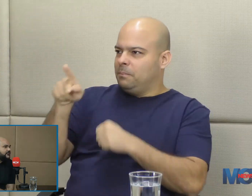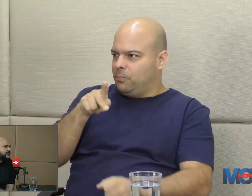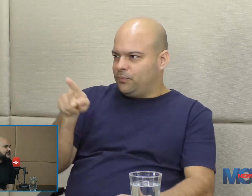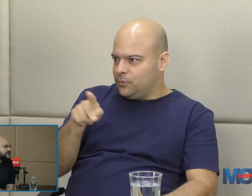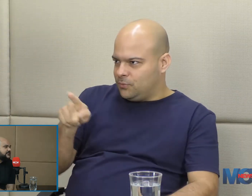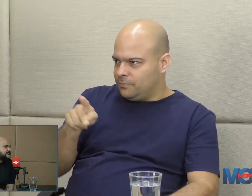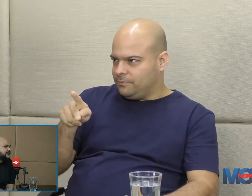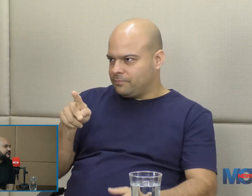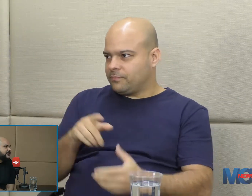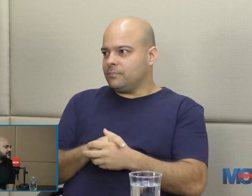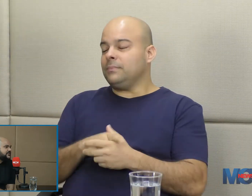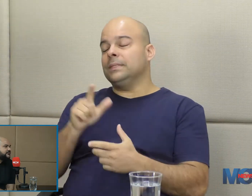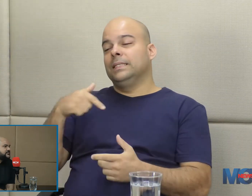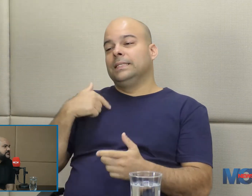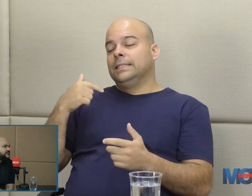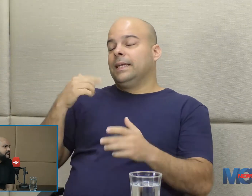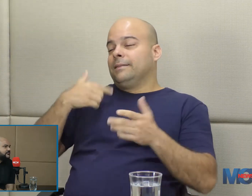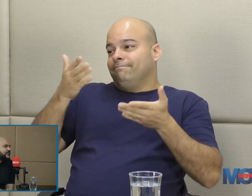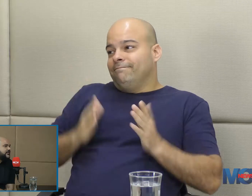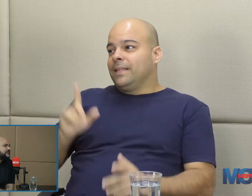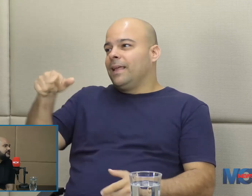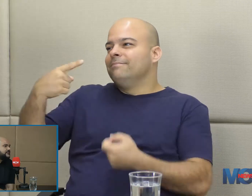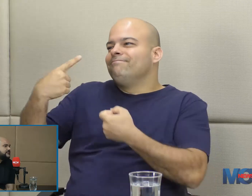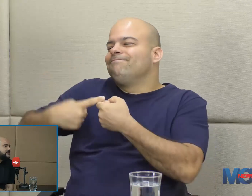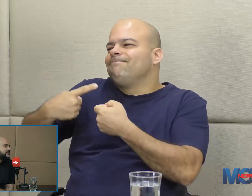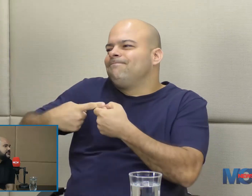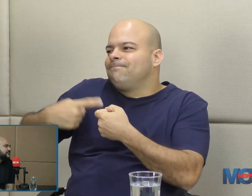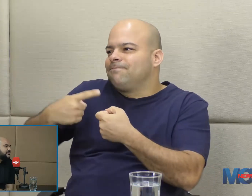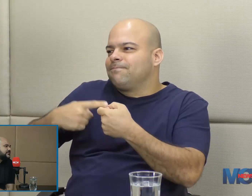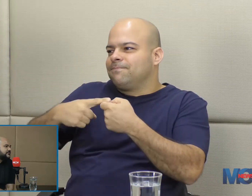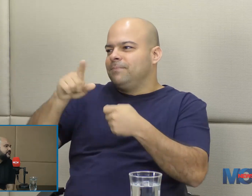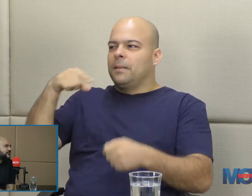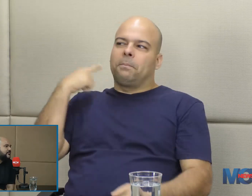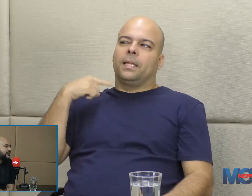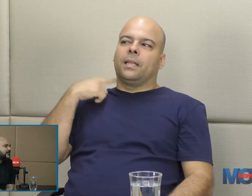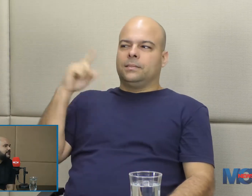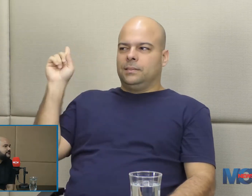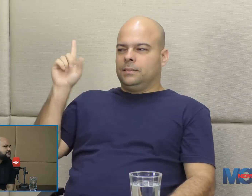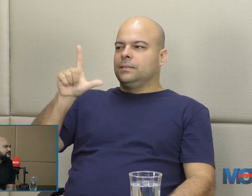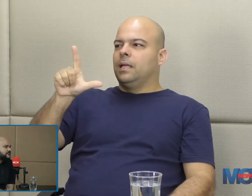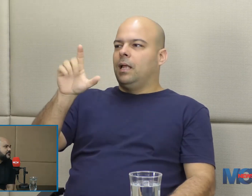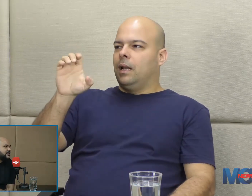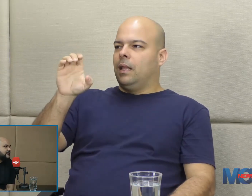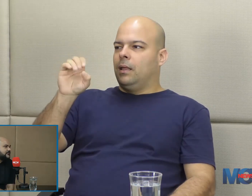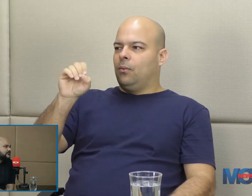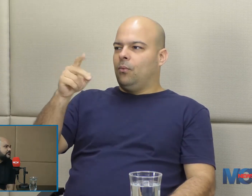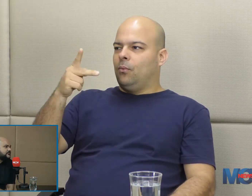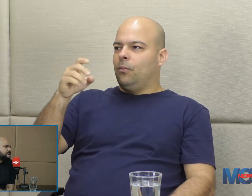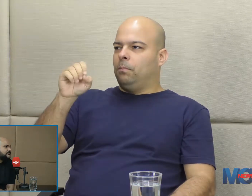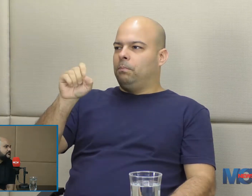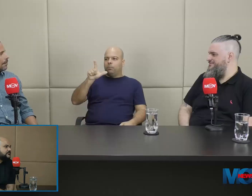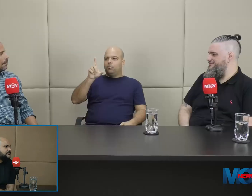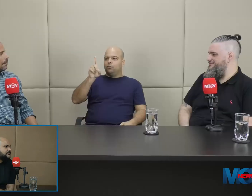Então eu fui crescendo, né? Fui me desenvolvendo, depois consegui me formar.